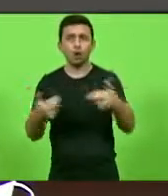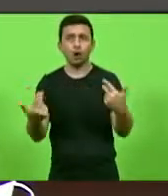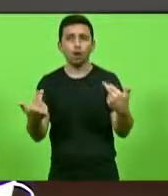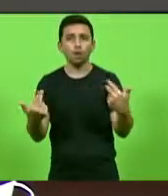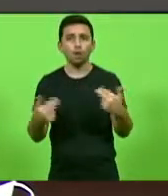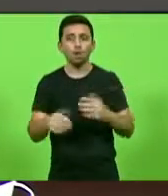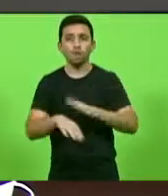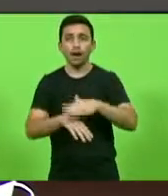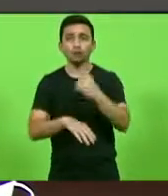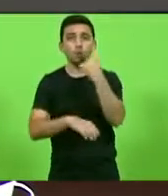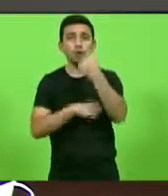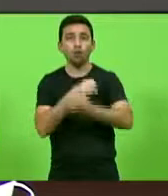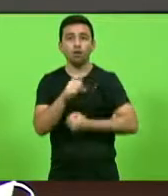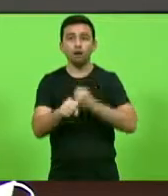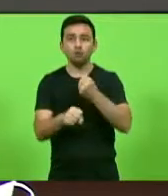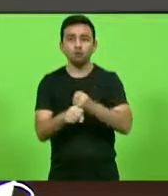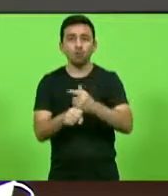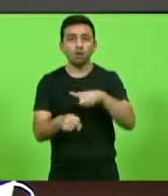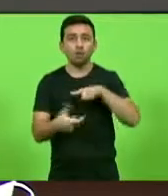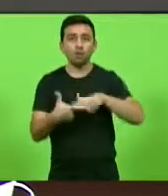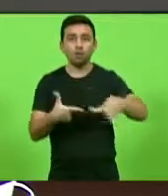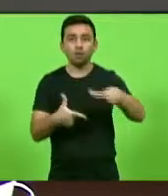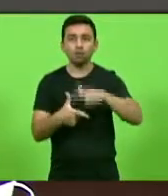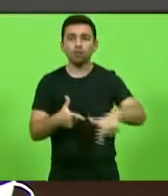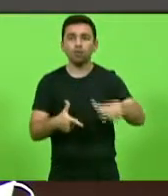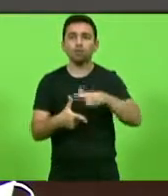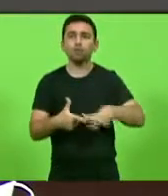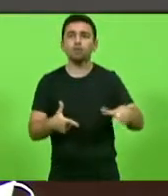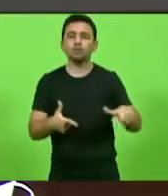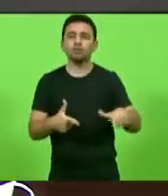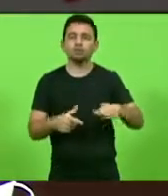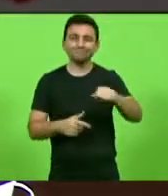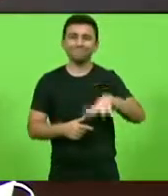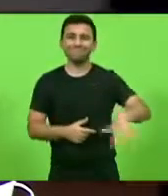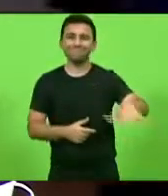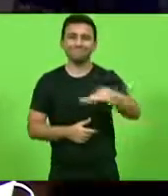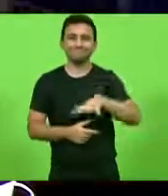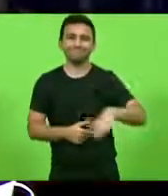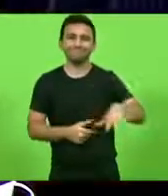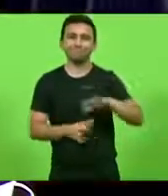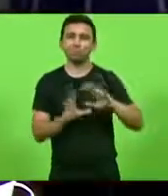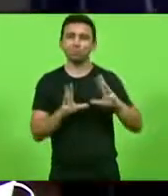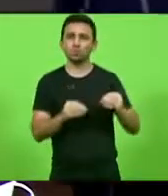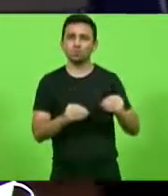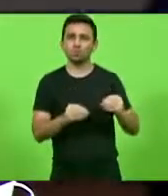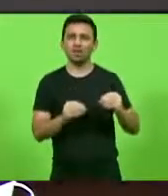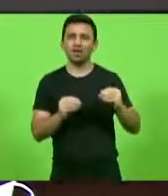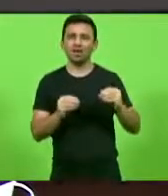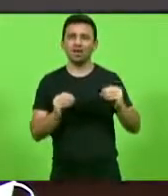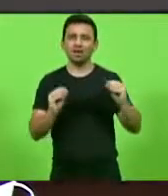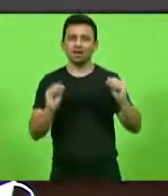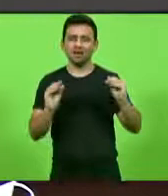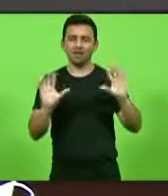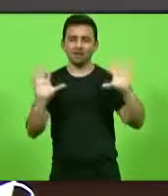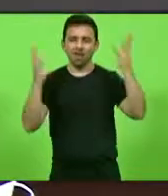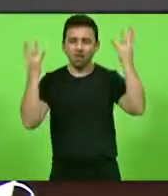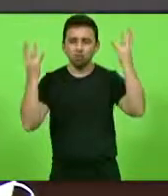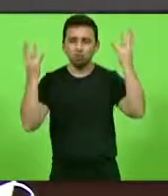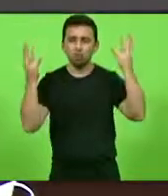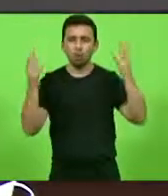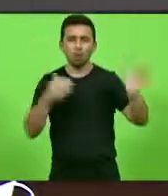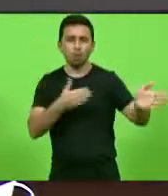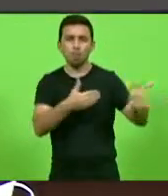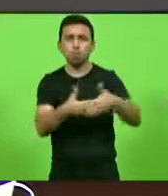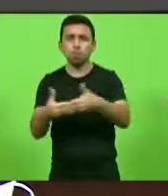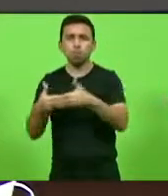de um ano com esse problema. Os setores, deputado Ismael, de eventos fechados